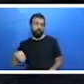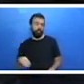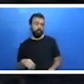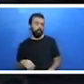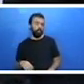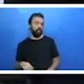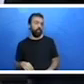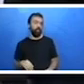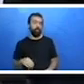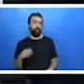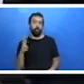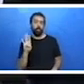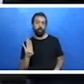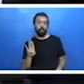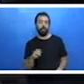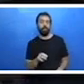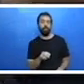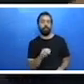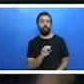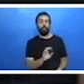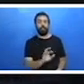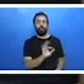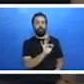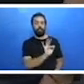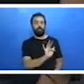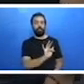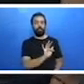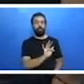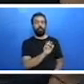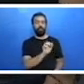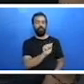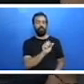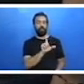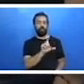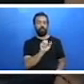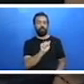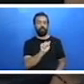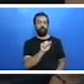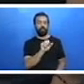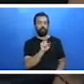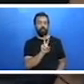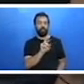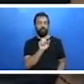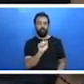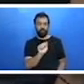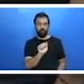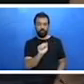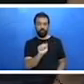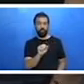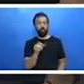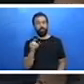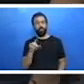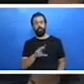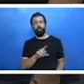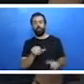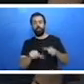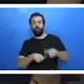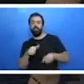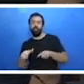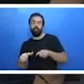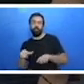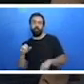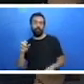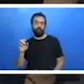elas falavam. Ô, professor, e se eu quiser colocar ele aqui, eu posso? Pode também vai dar certo, tá